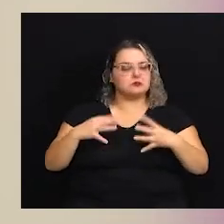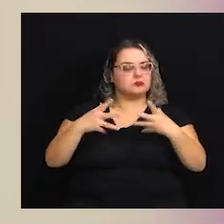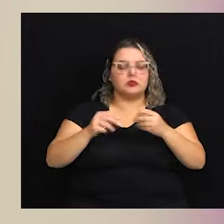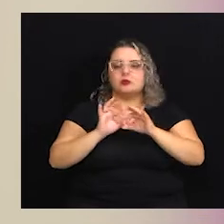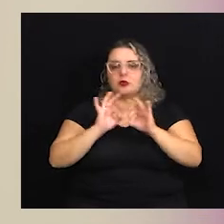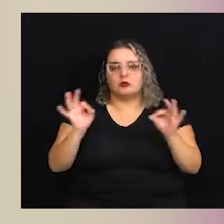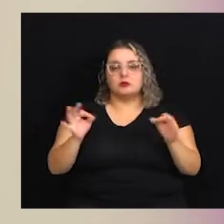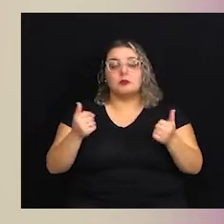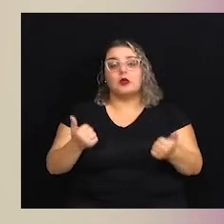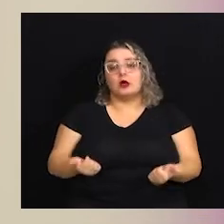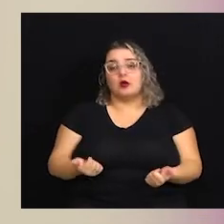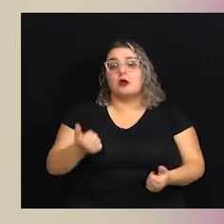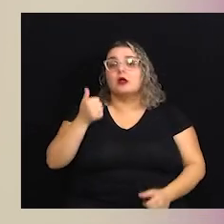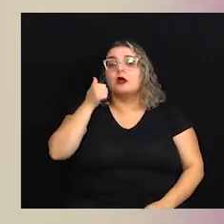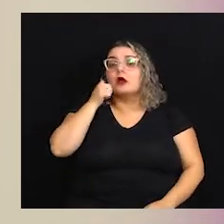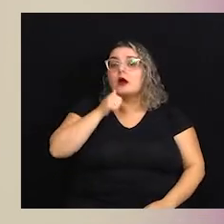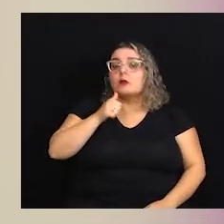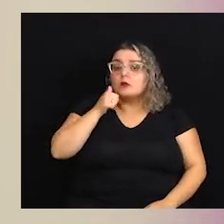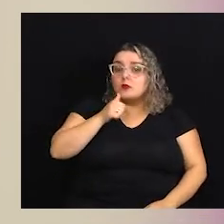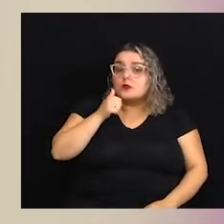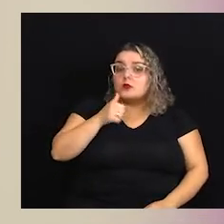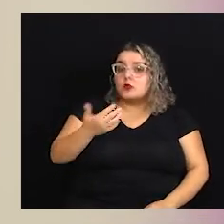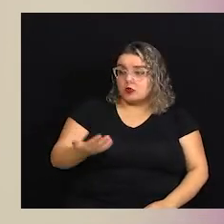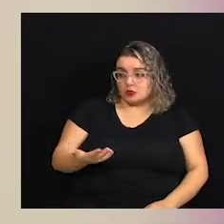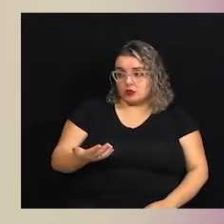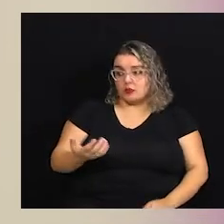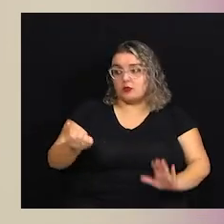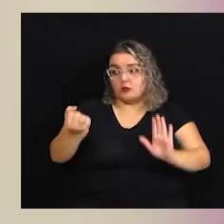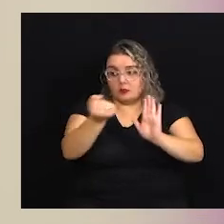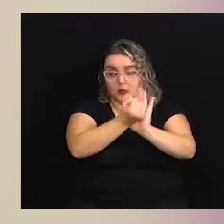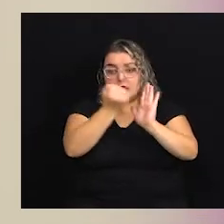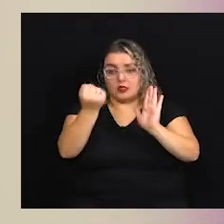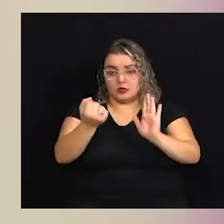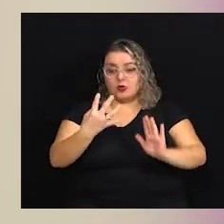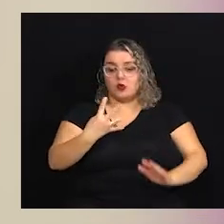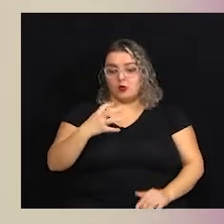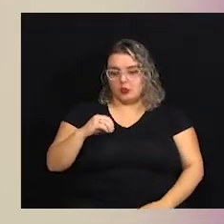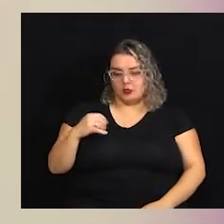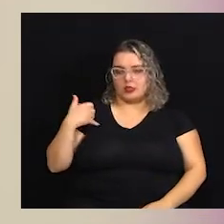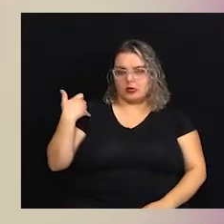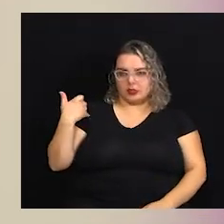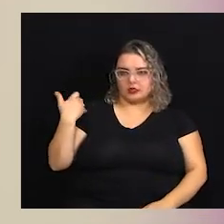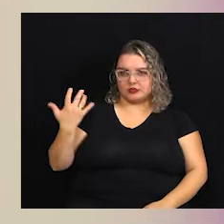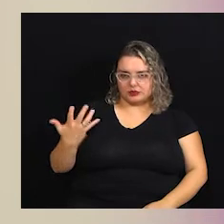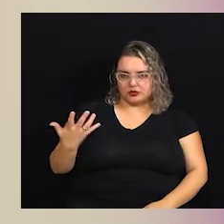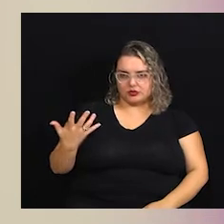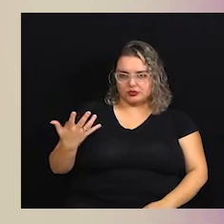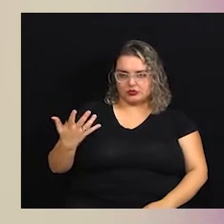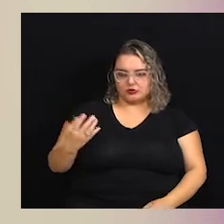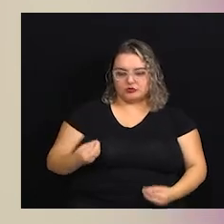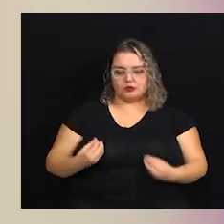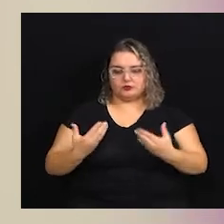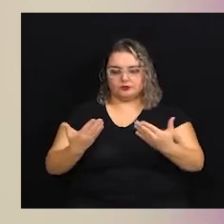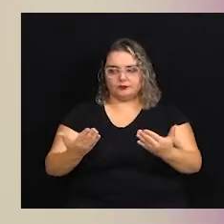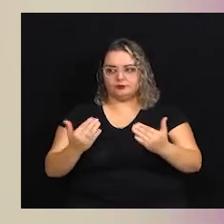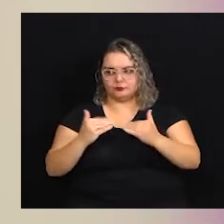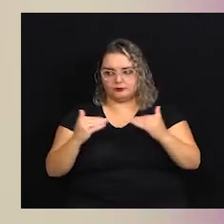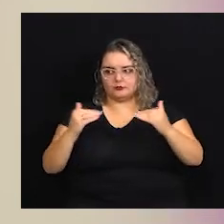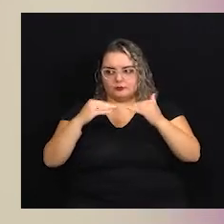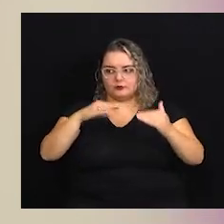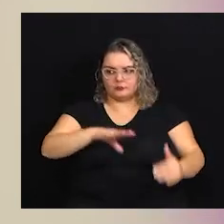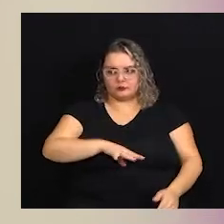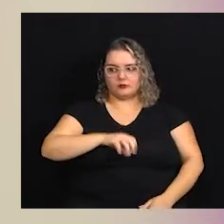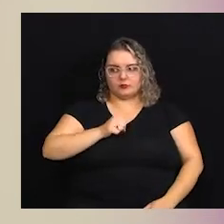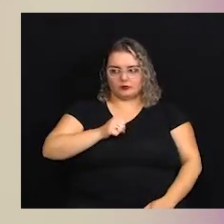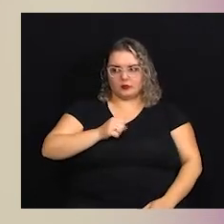vê tudo, ótimo. Agora, a mulher, trazendo a mulher, vamos trazer o marco, 40 anos. Só para trazer nível